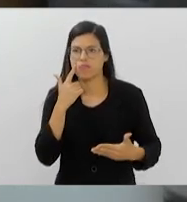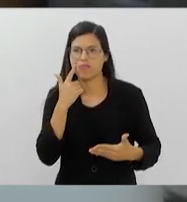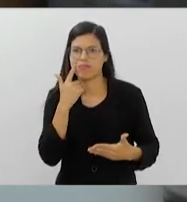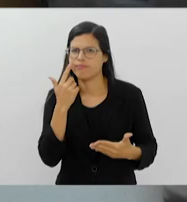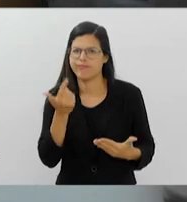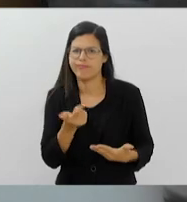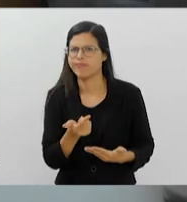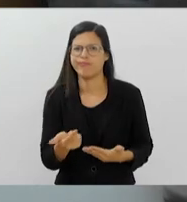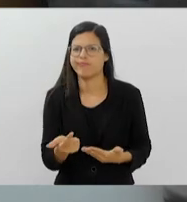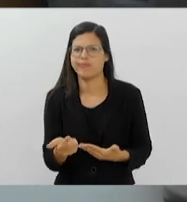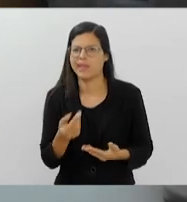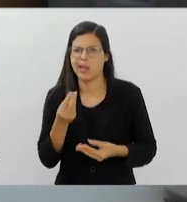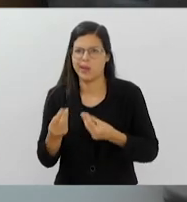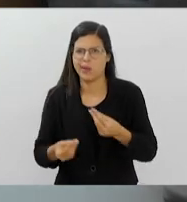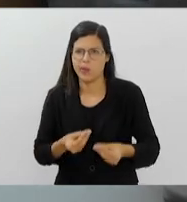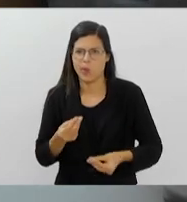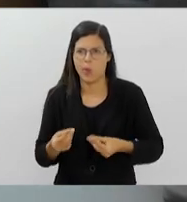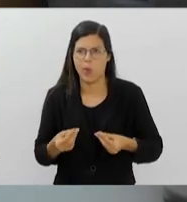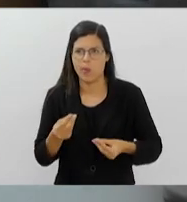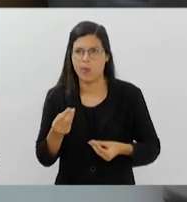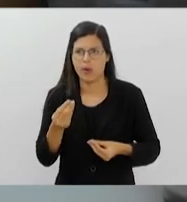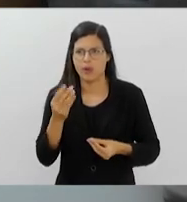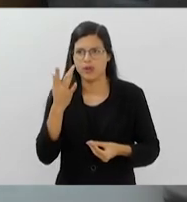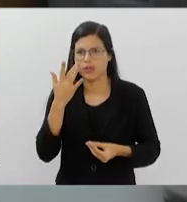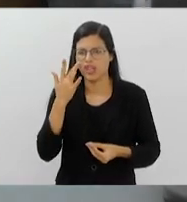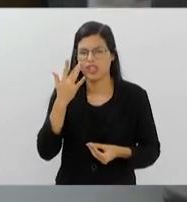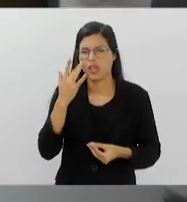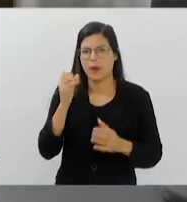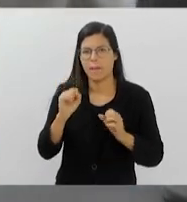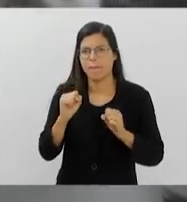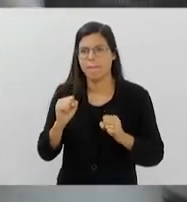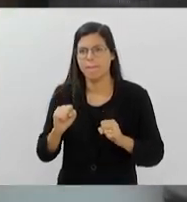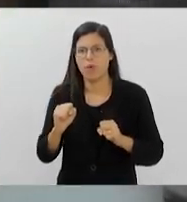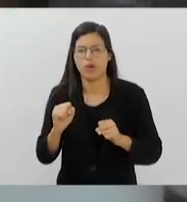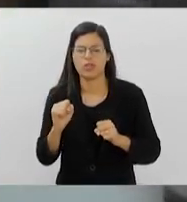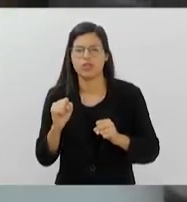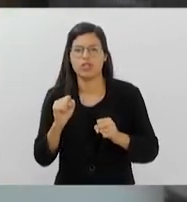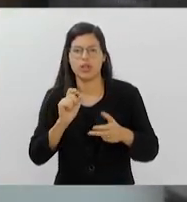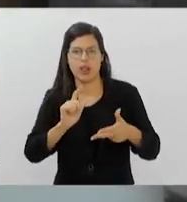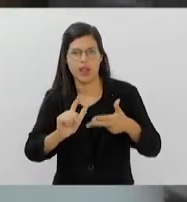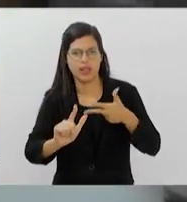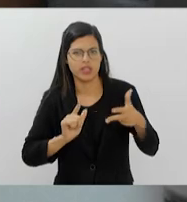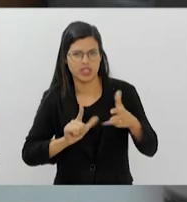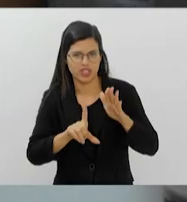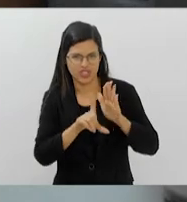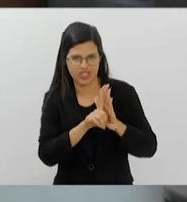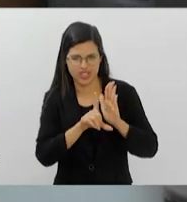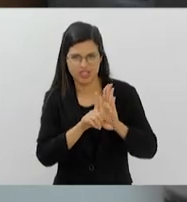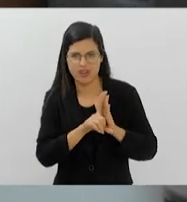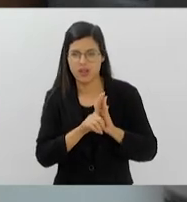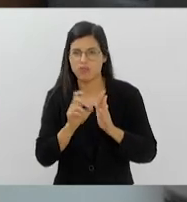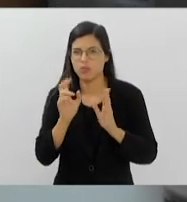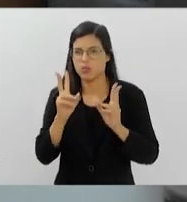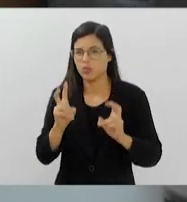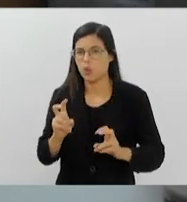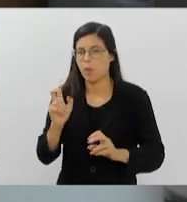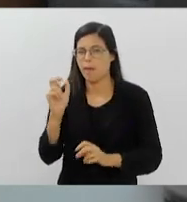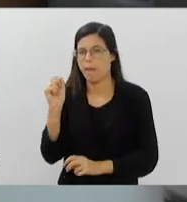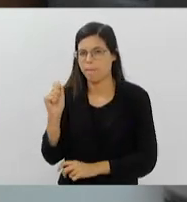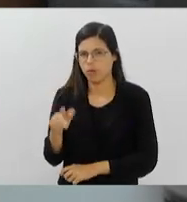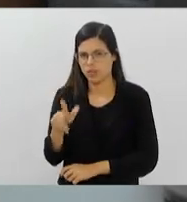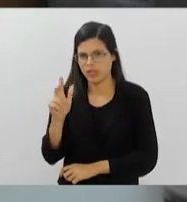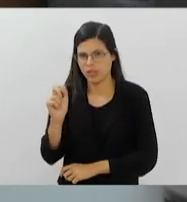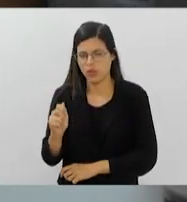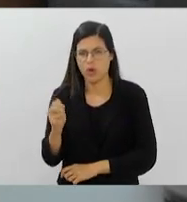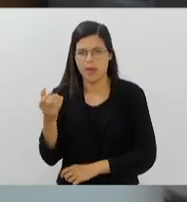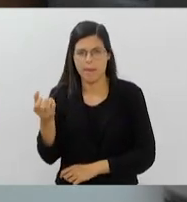menor sentido a gente achar que é constitucional a gente legislar sobre pensões, aposentadorias, etc. Porque, no fundo, é isso. E